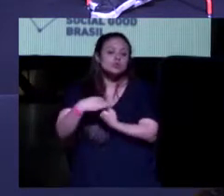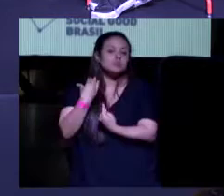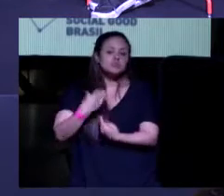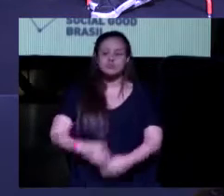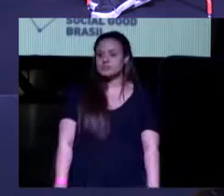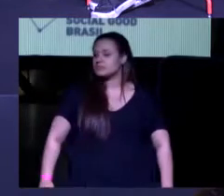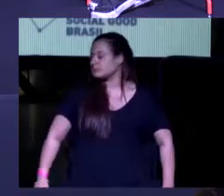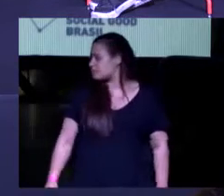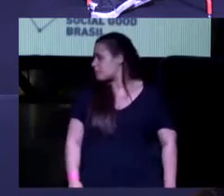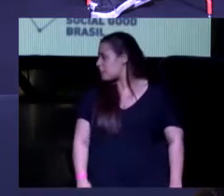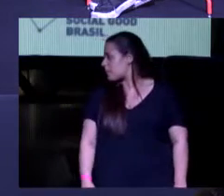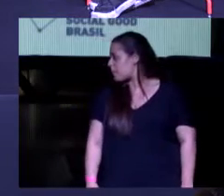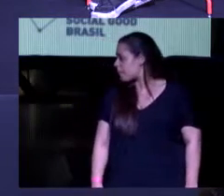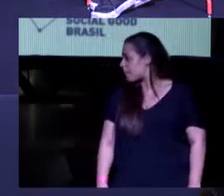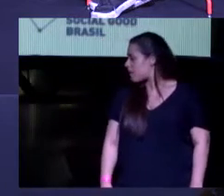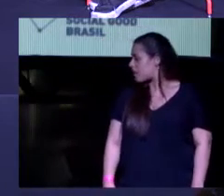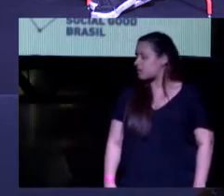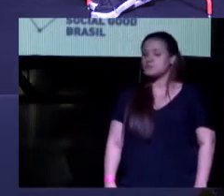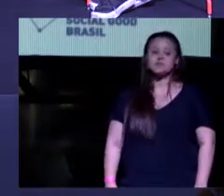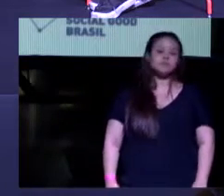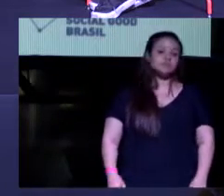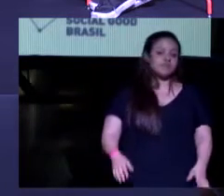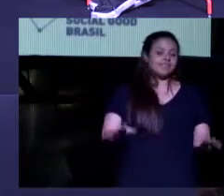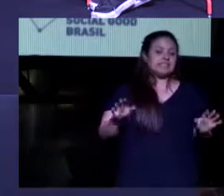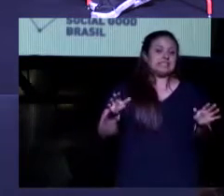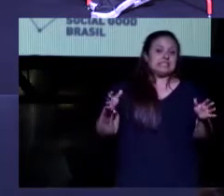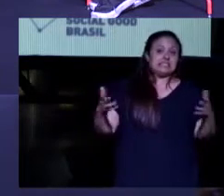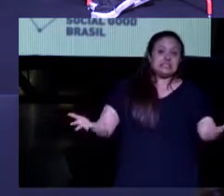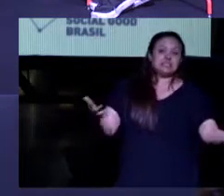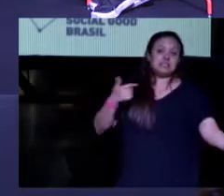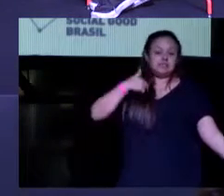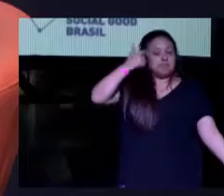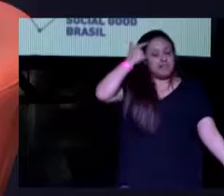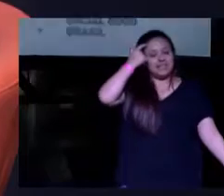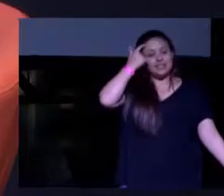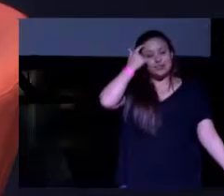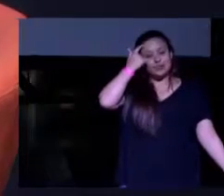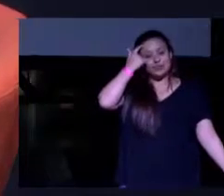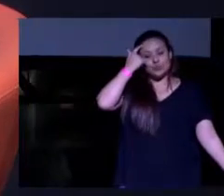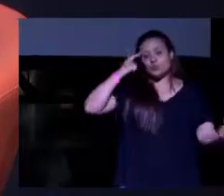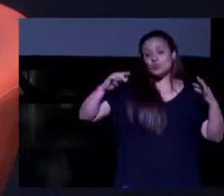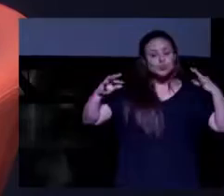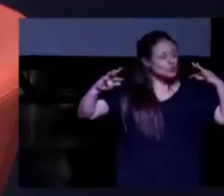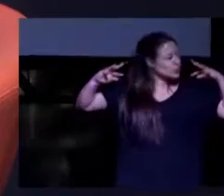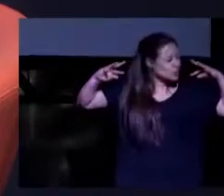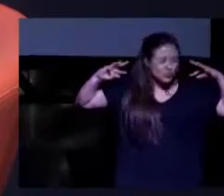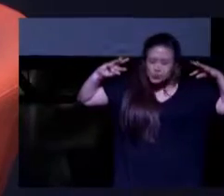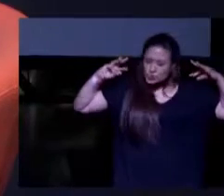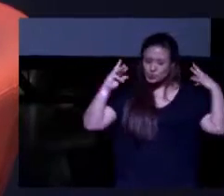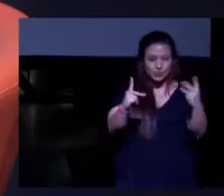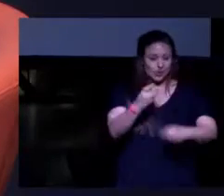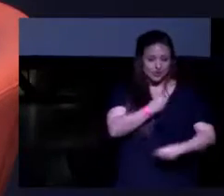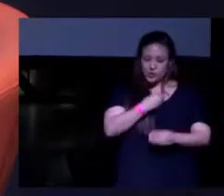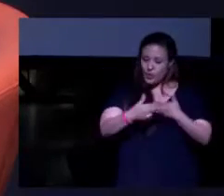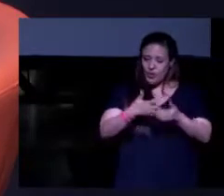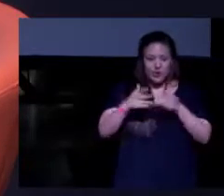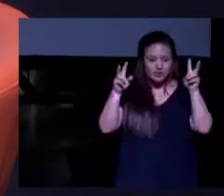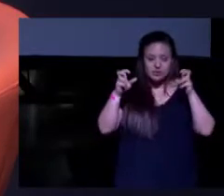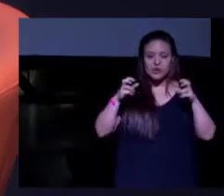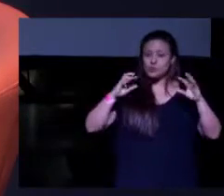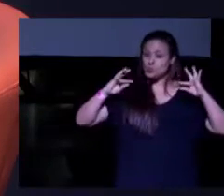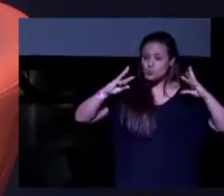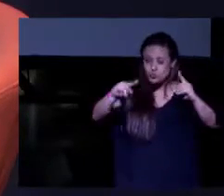Putz, eu acho que tudo na vida é sobre o espaço que você está. Eu acredito muito que os espaços,